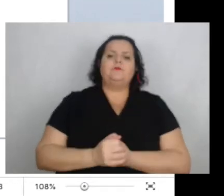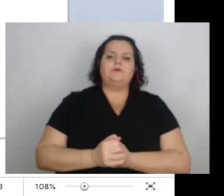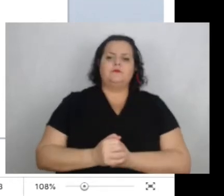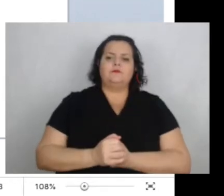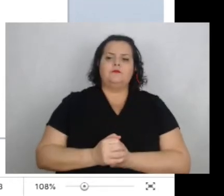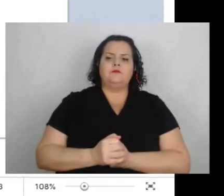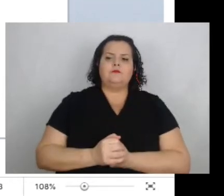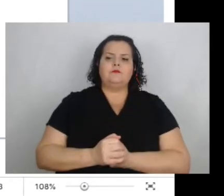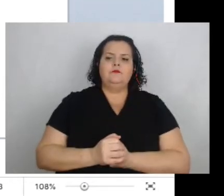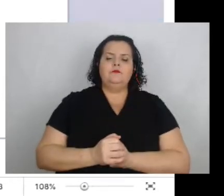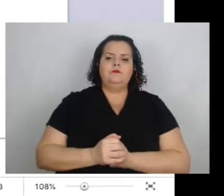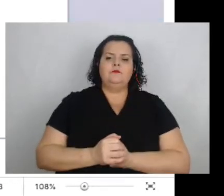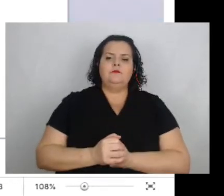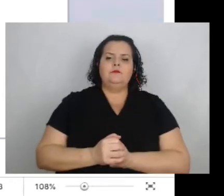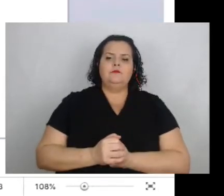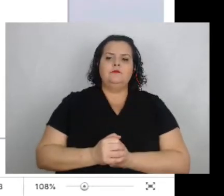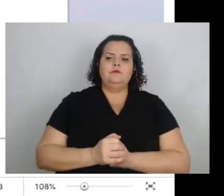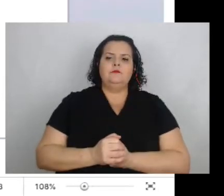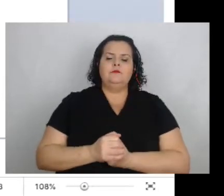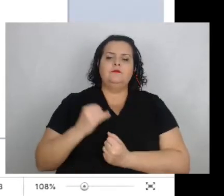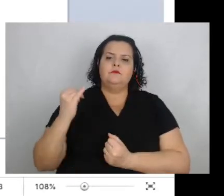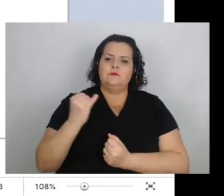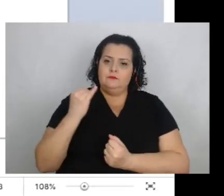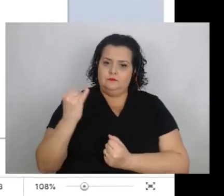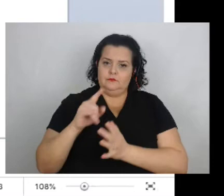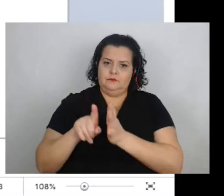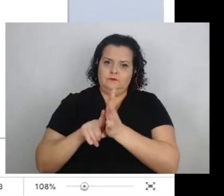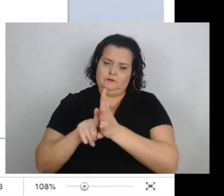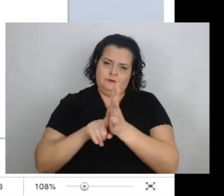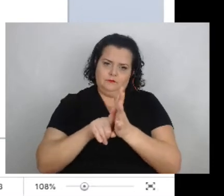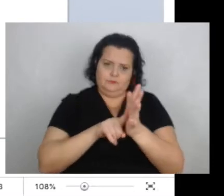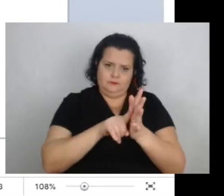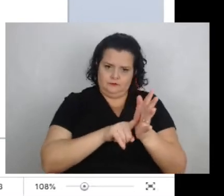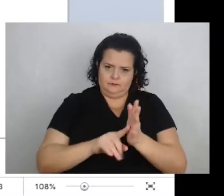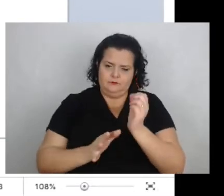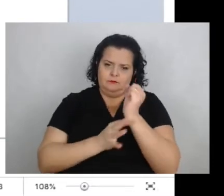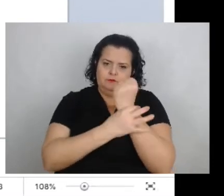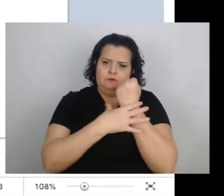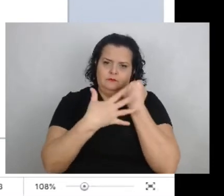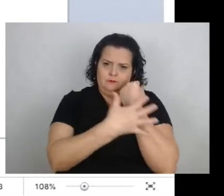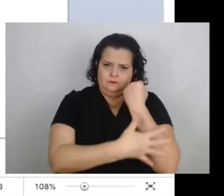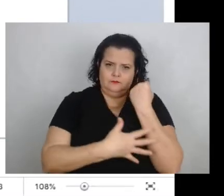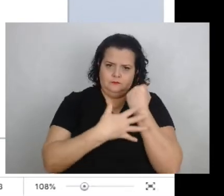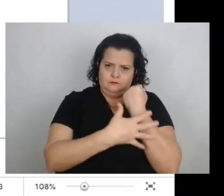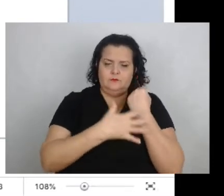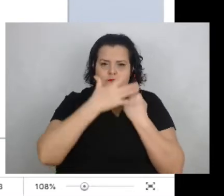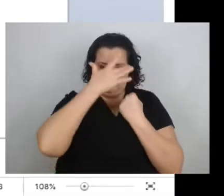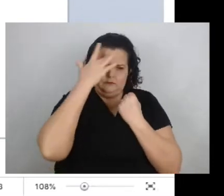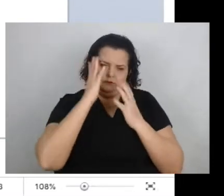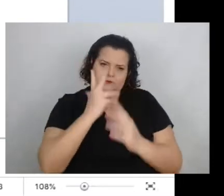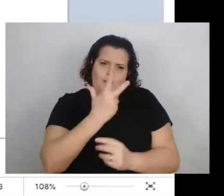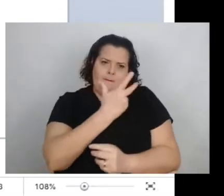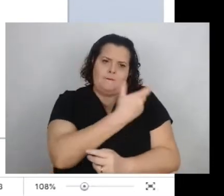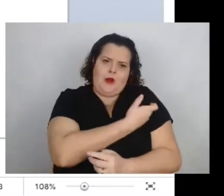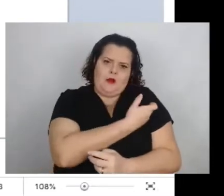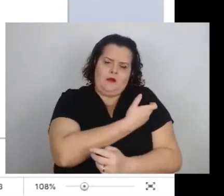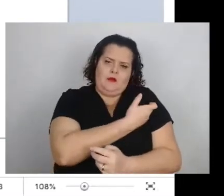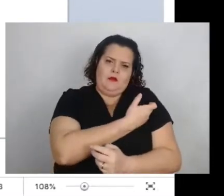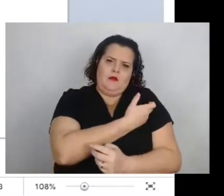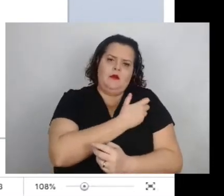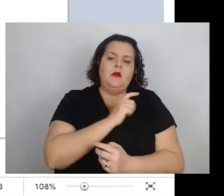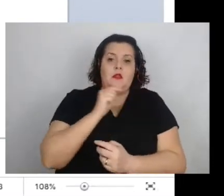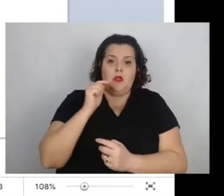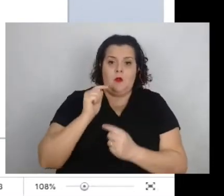gente fazer estudos de anticorpos em pacientes que começaram a ser vacinados, e esse é o primeiro estudo que já